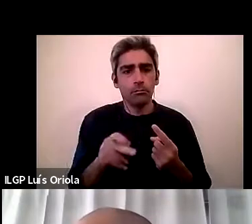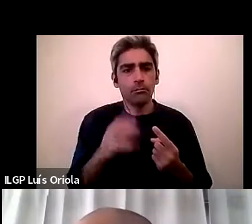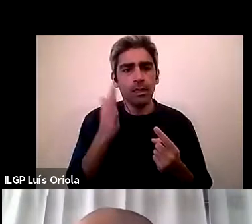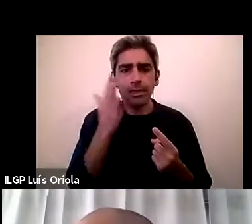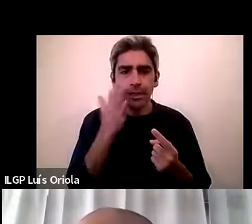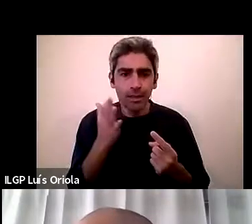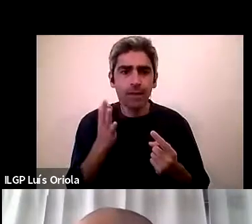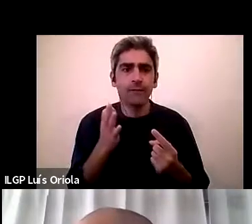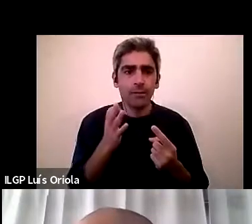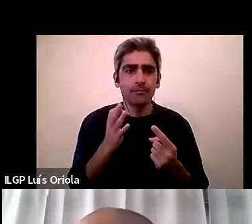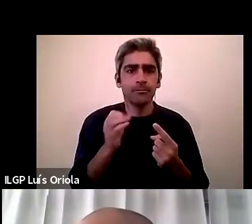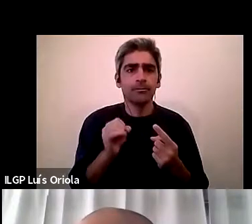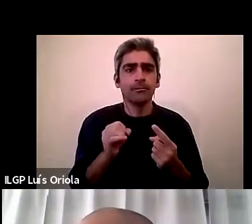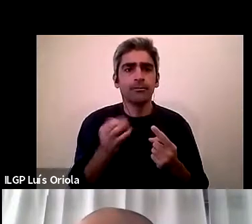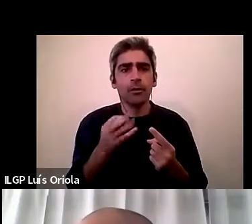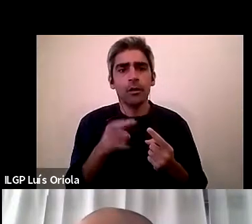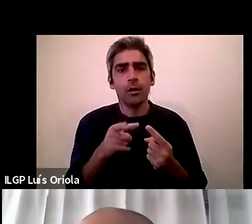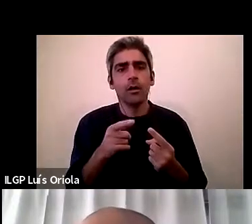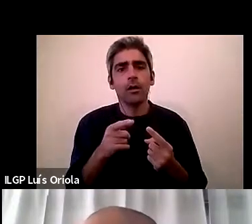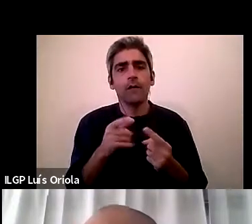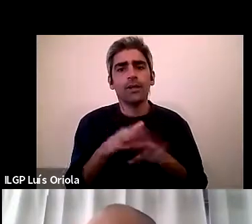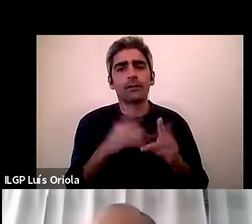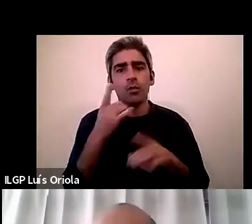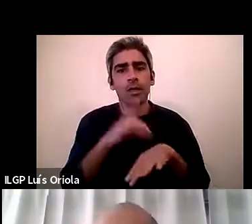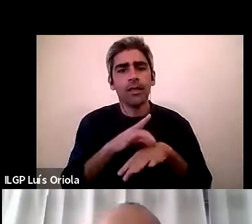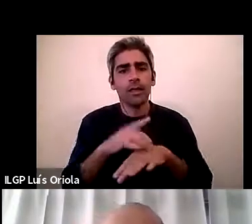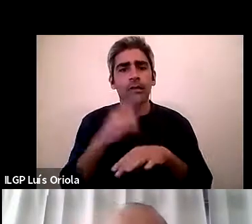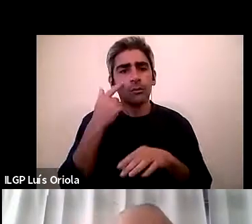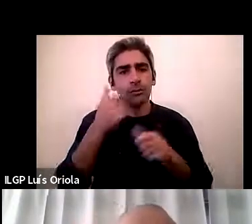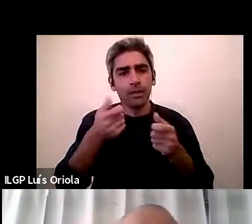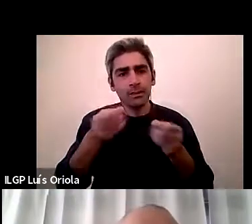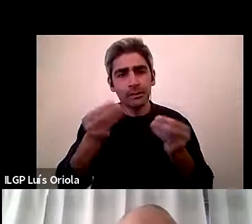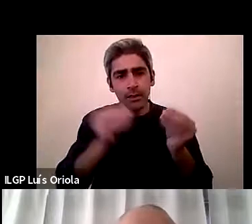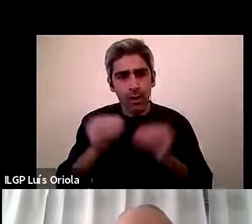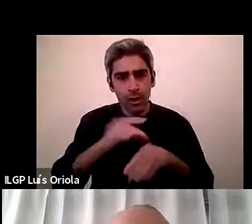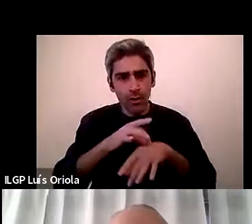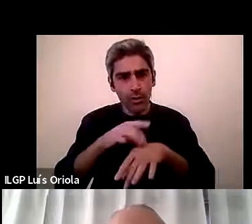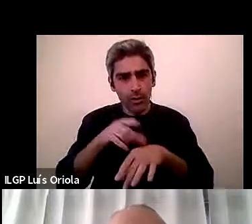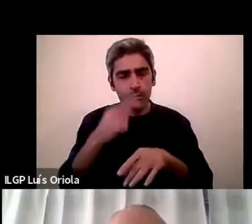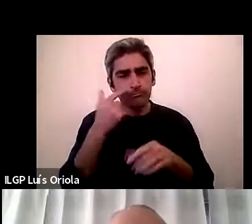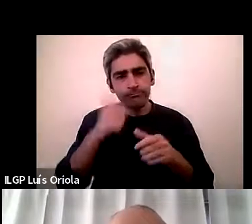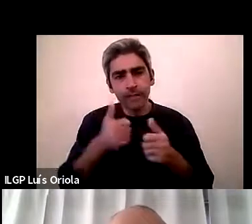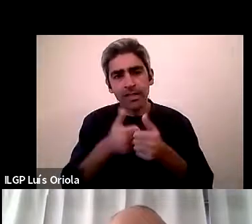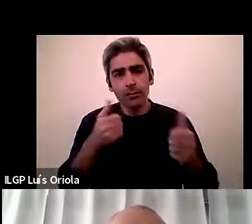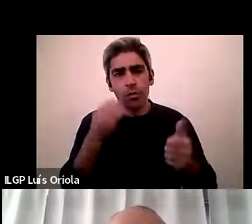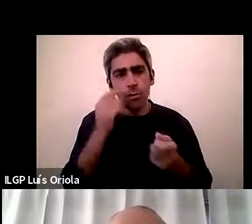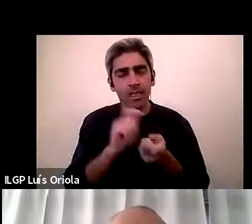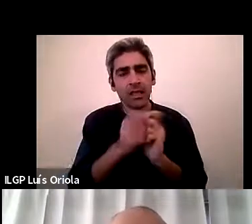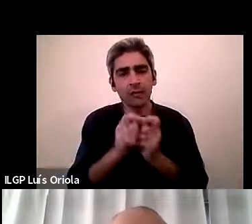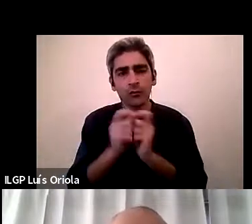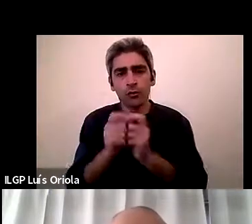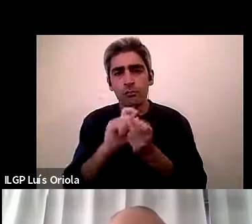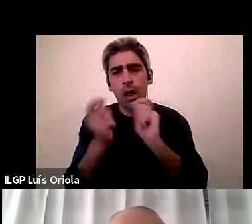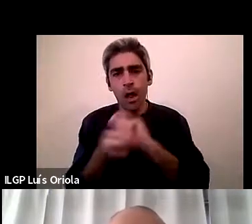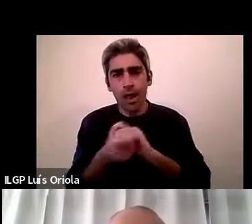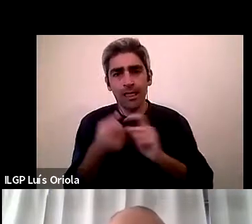tentativa, uma primeira abordagem a fazer um guia de experimentação e colaboração à distância, em transformar os desafios